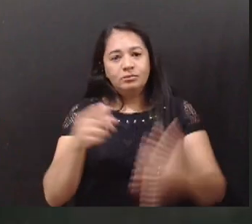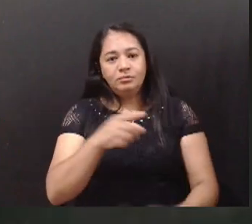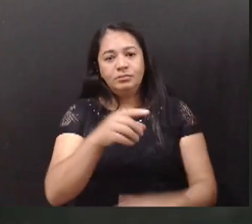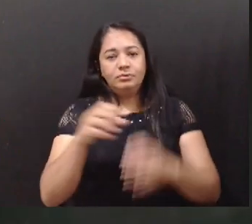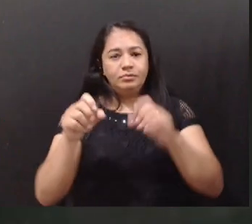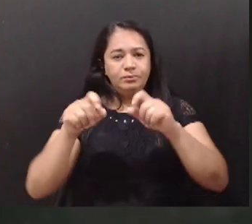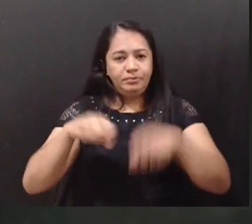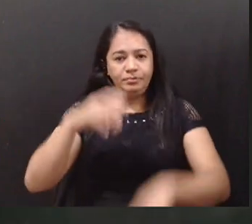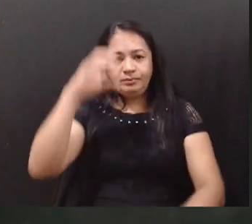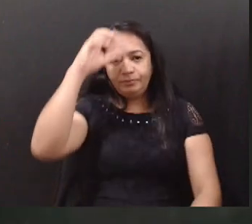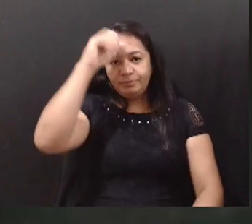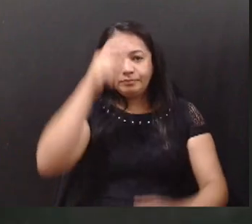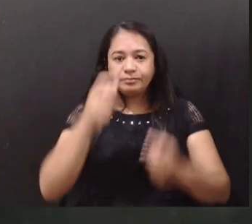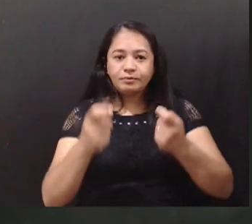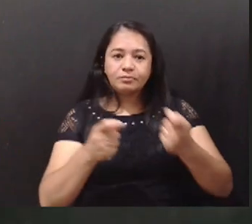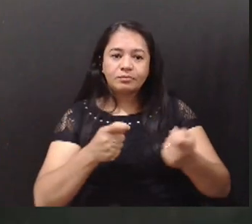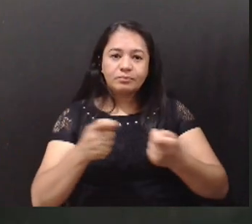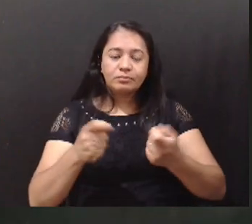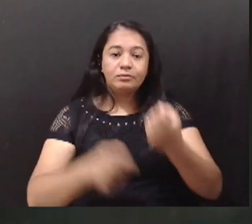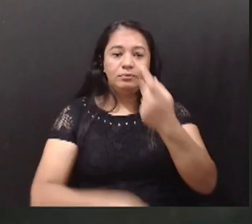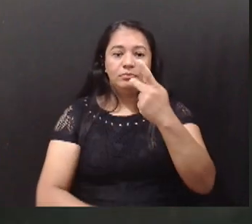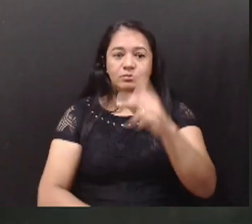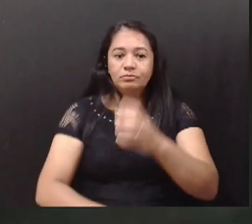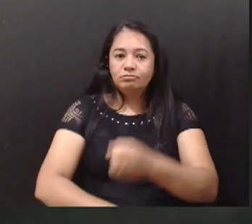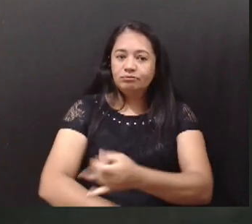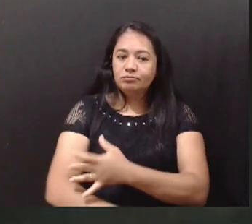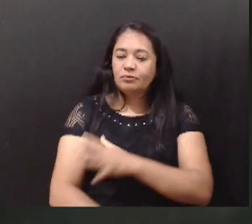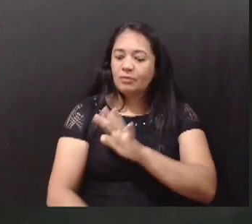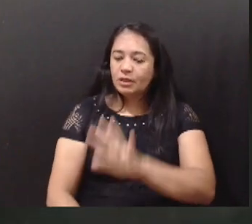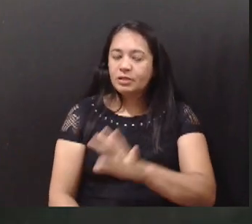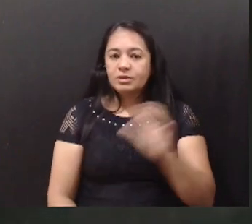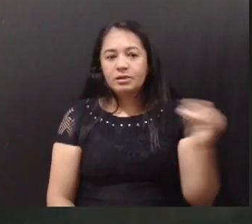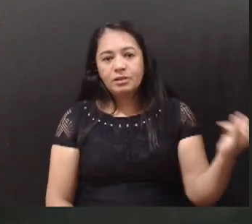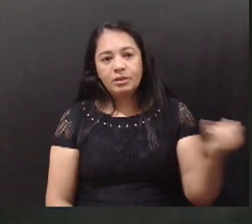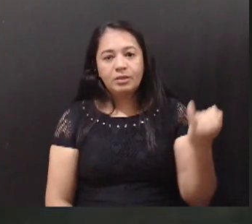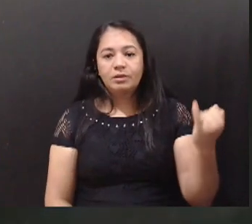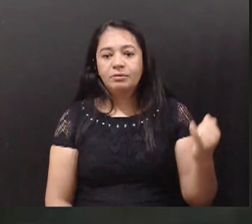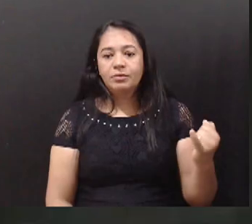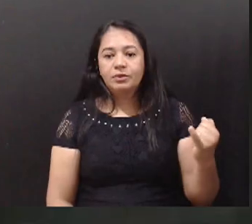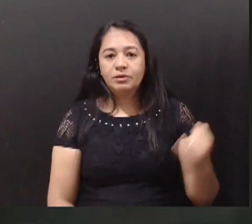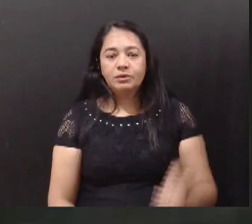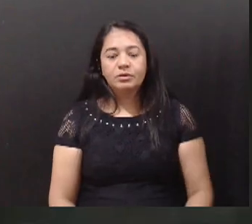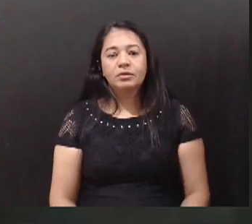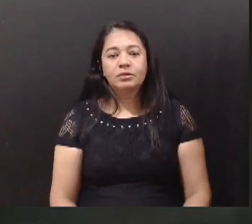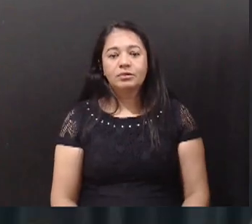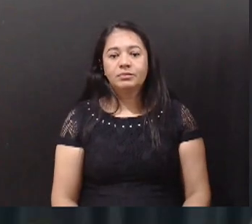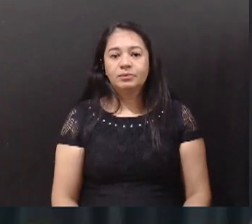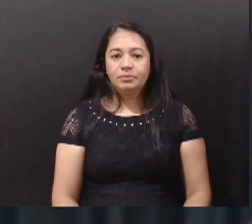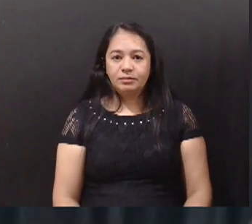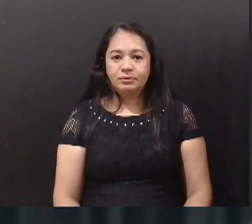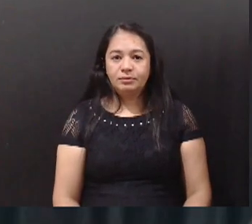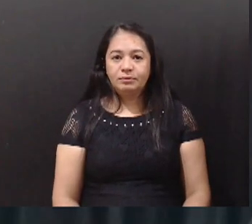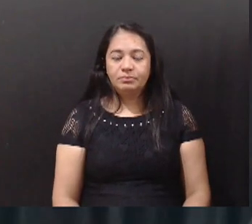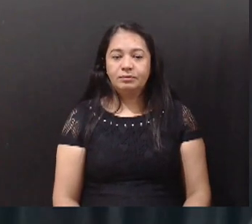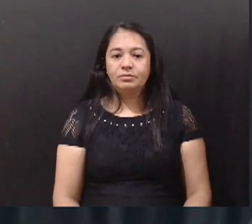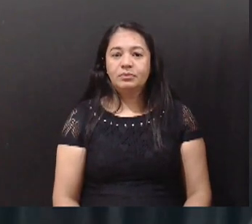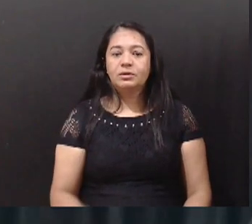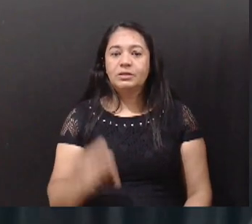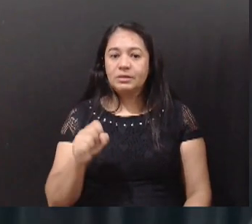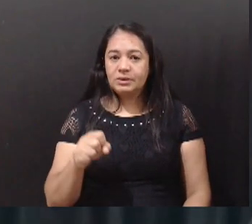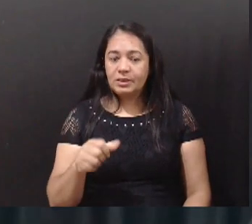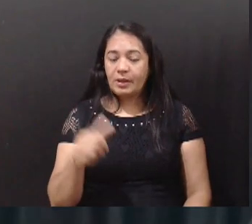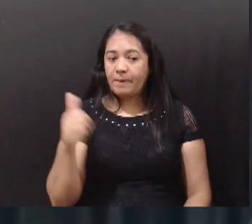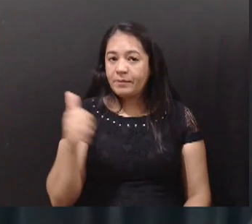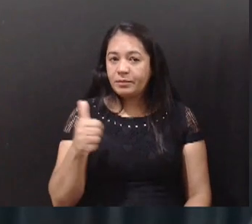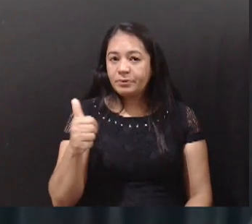regular a sua emoção. Eu acho que é super importante a gente falar sobre essa questão de fim de ano, né? Sem dúvida. Primeira coisa que eu queria dizer